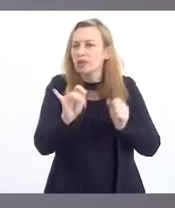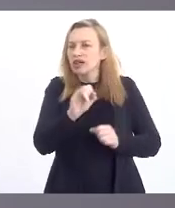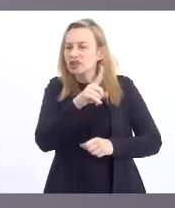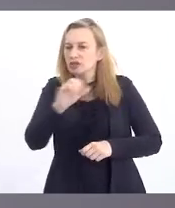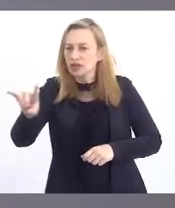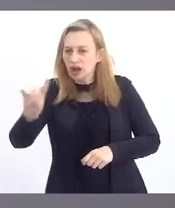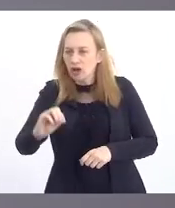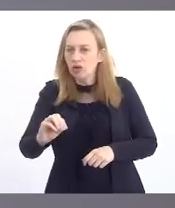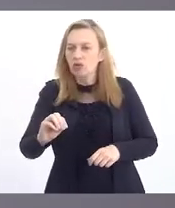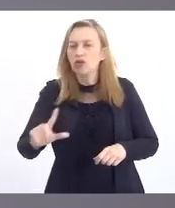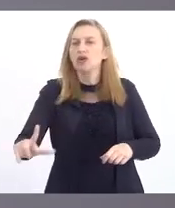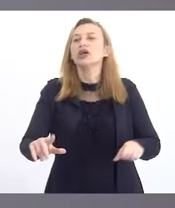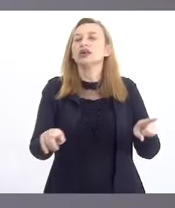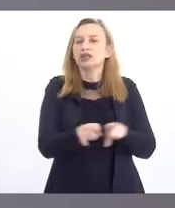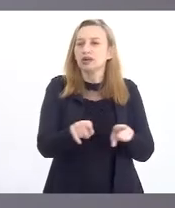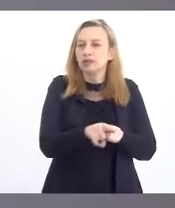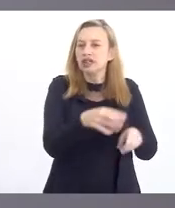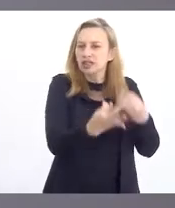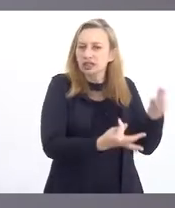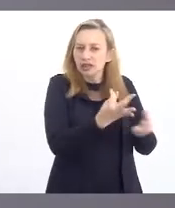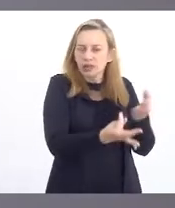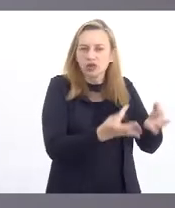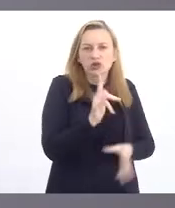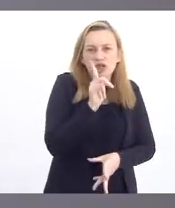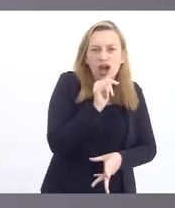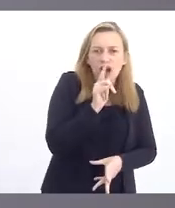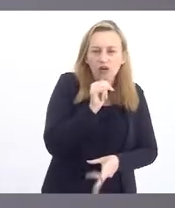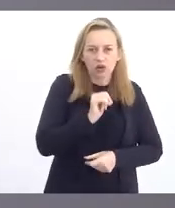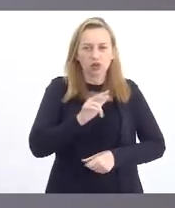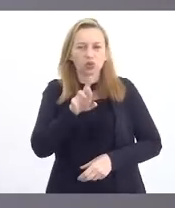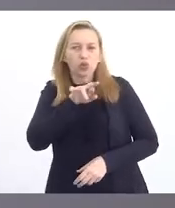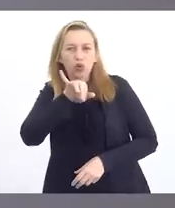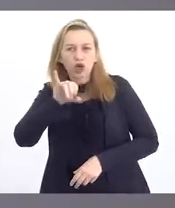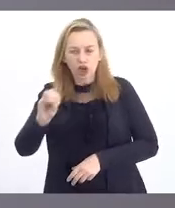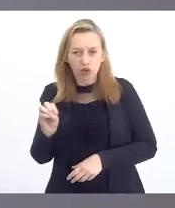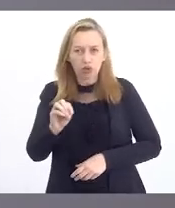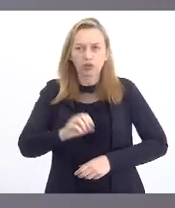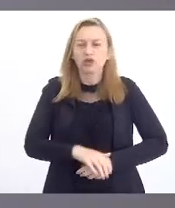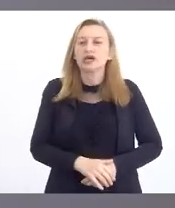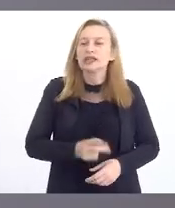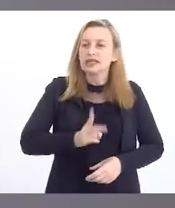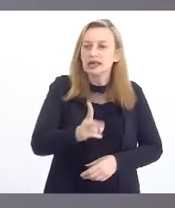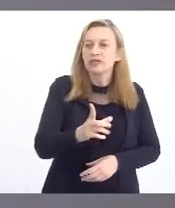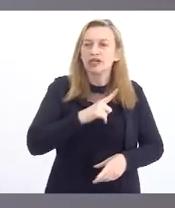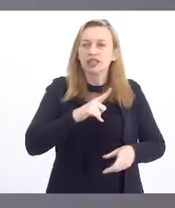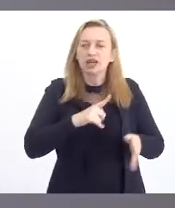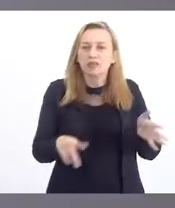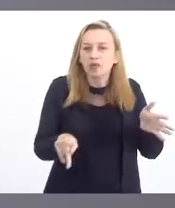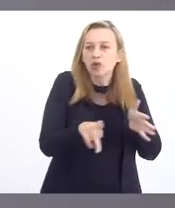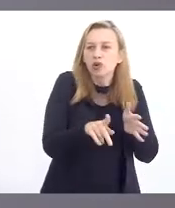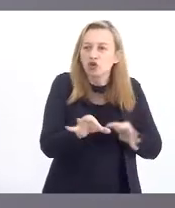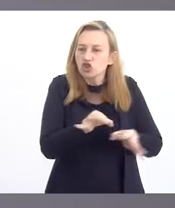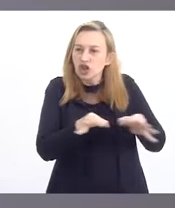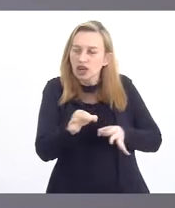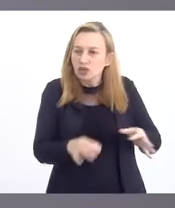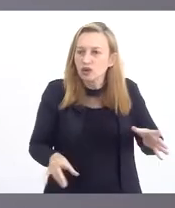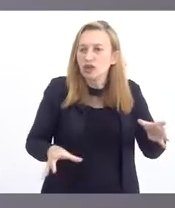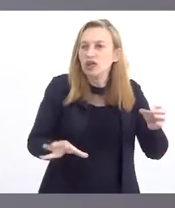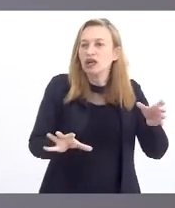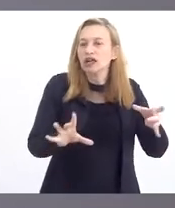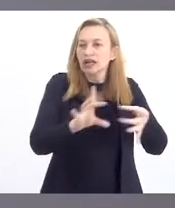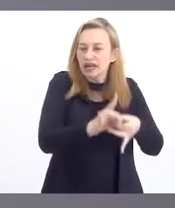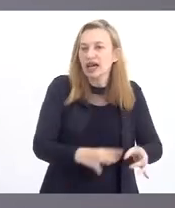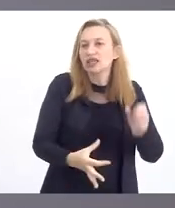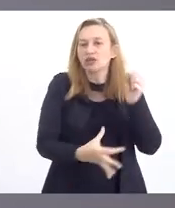qualidade da água dentro da estação de tratamento de água do Guandu. Então, vocês vão ver sempre que tem projetos ligados à segurança operacional, ou seja,